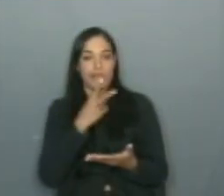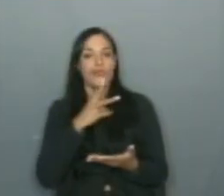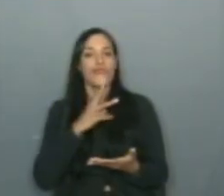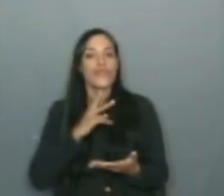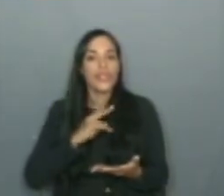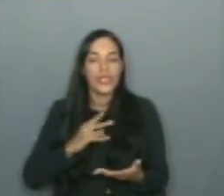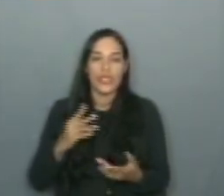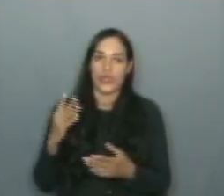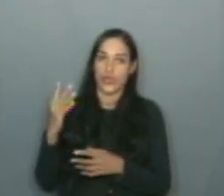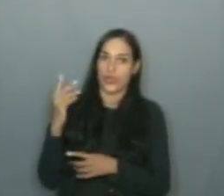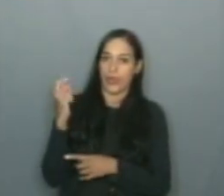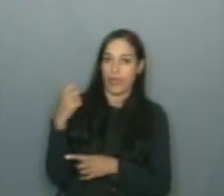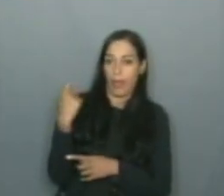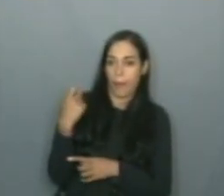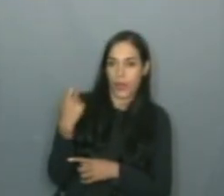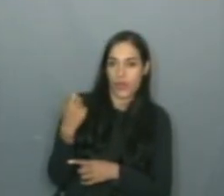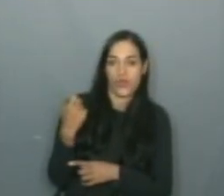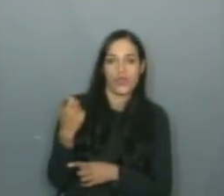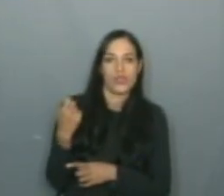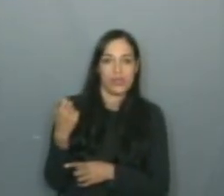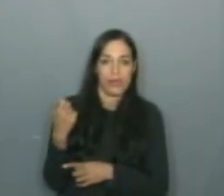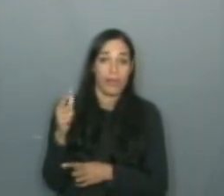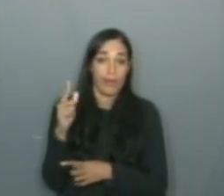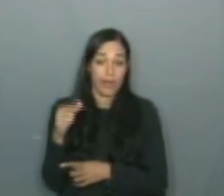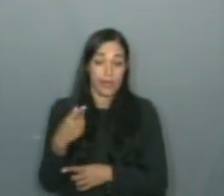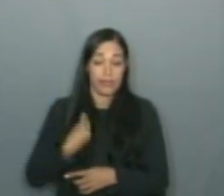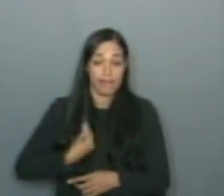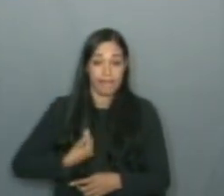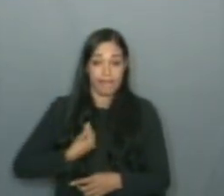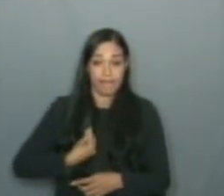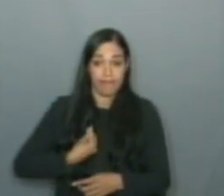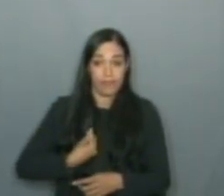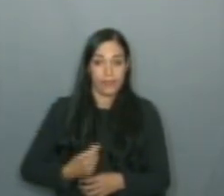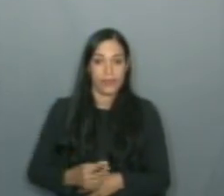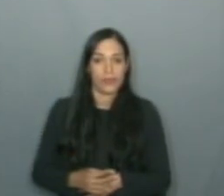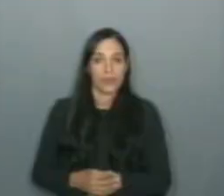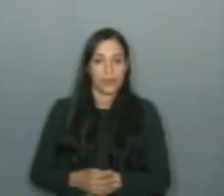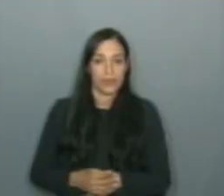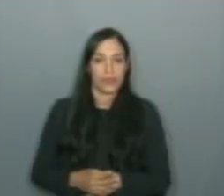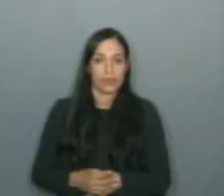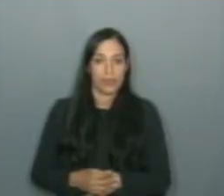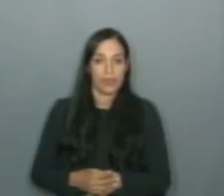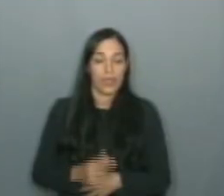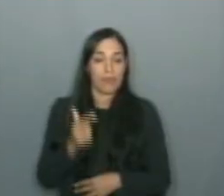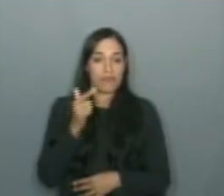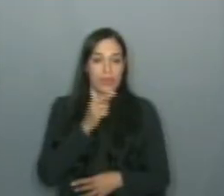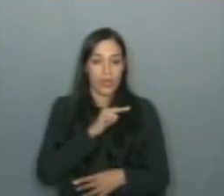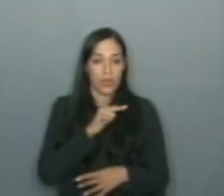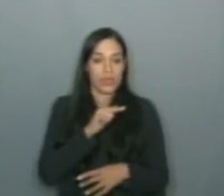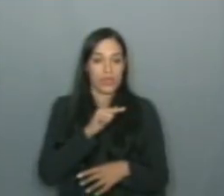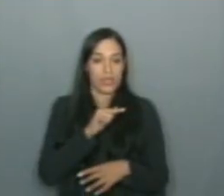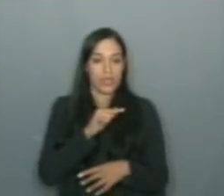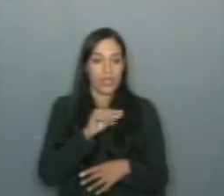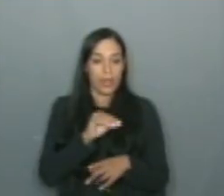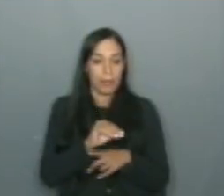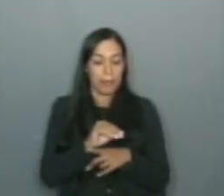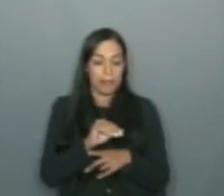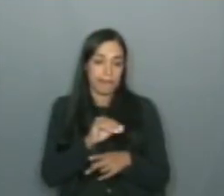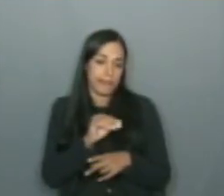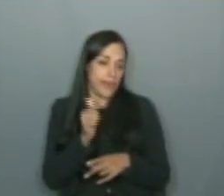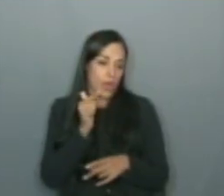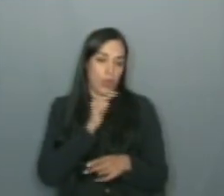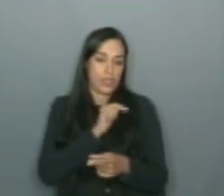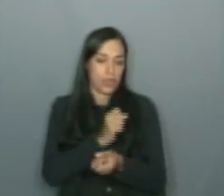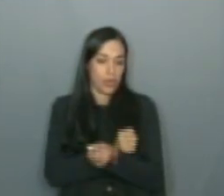da prostituição, muitas envolvidas com essa realidade, para poder sustentar o consumo de